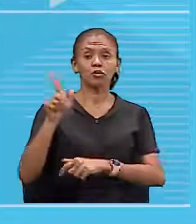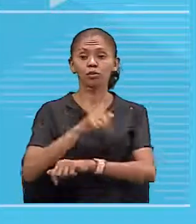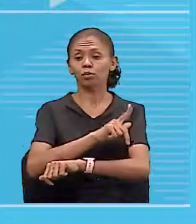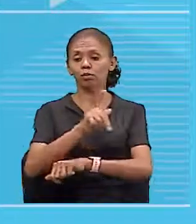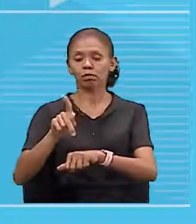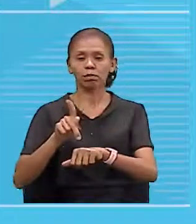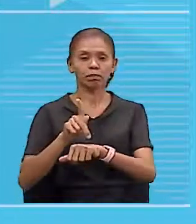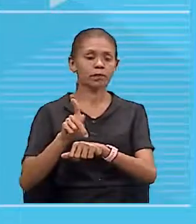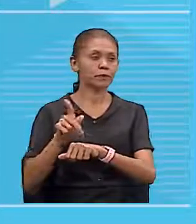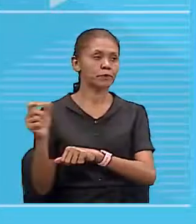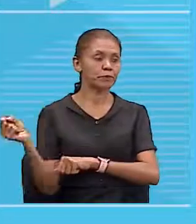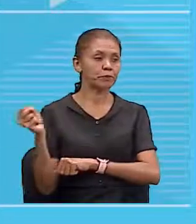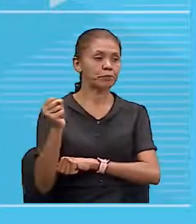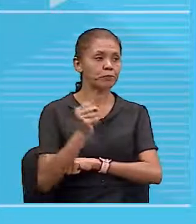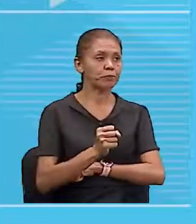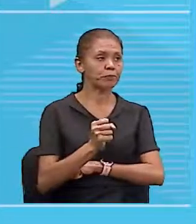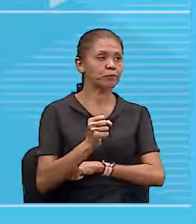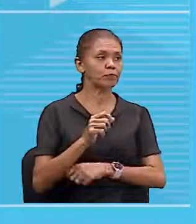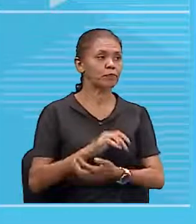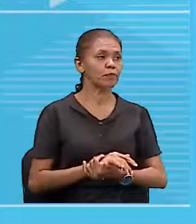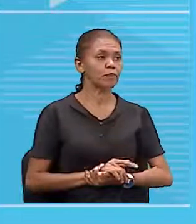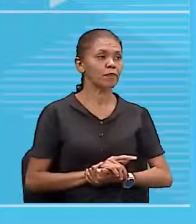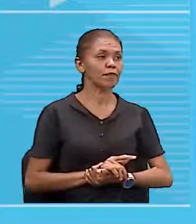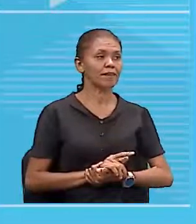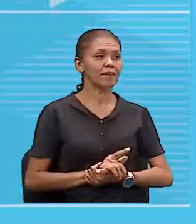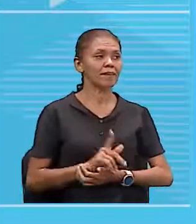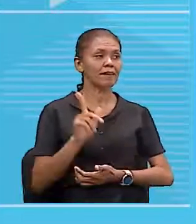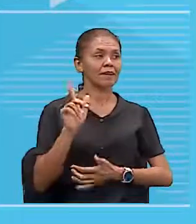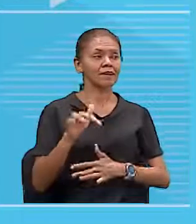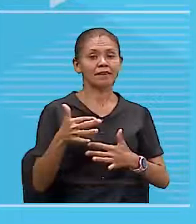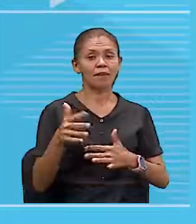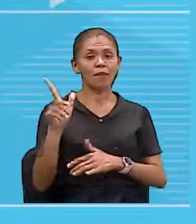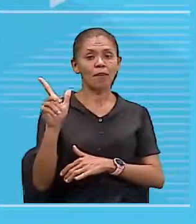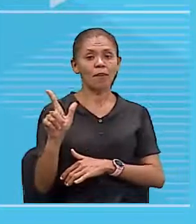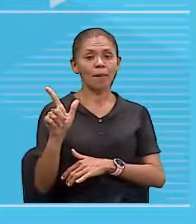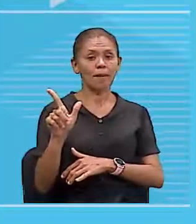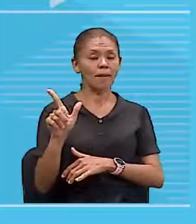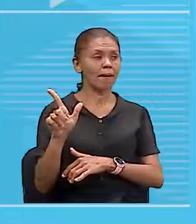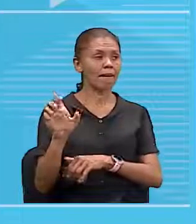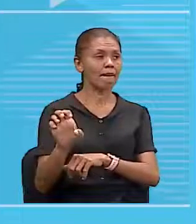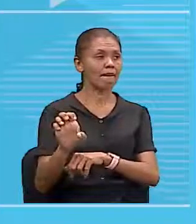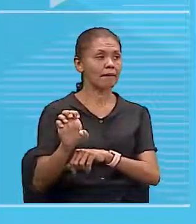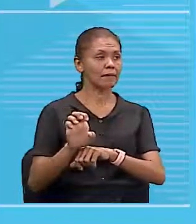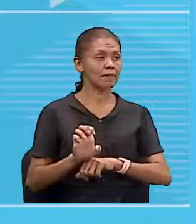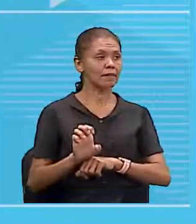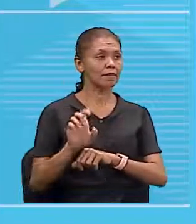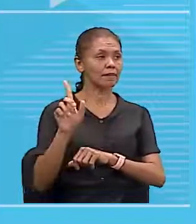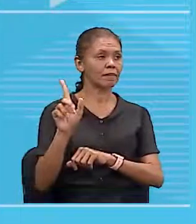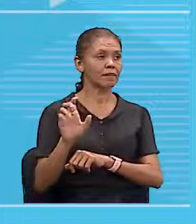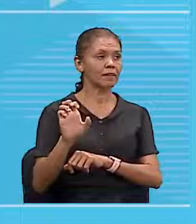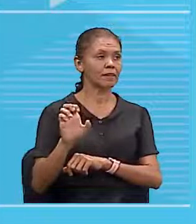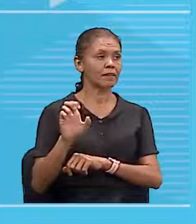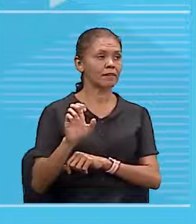países se esse produto vem de outros países eles são importados as nossas exportações não